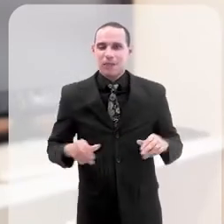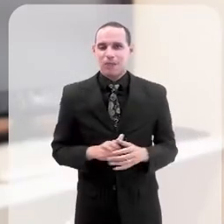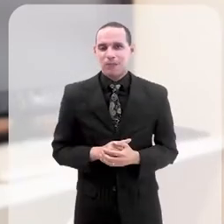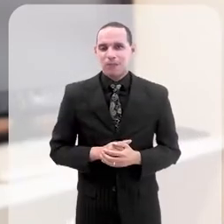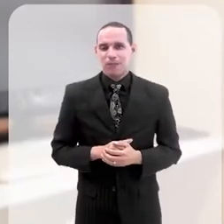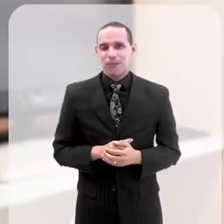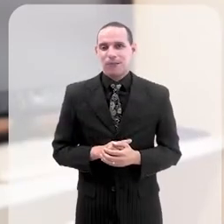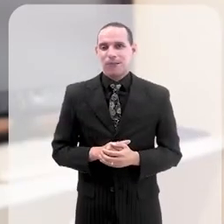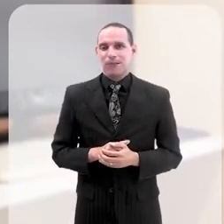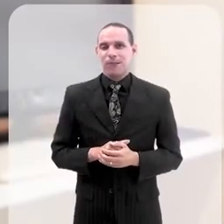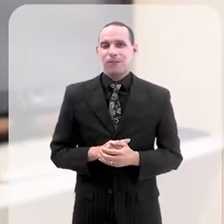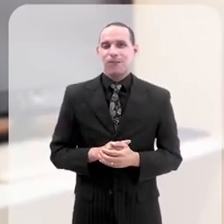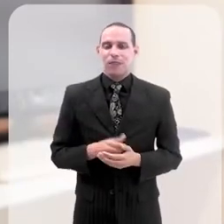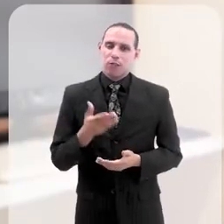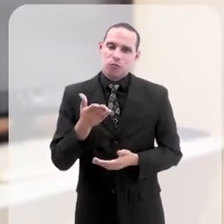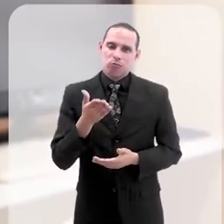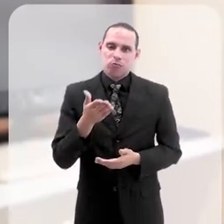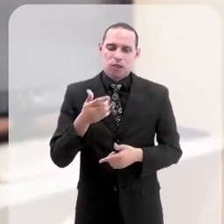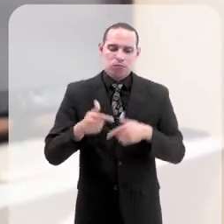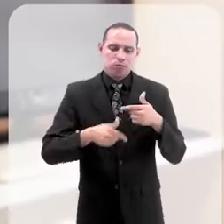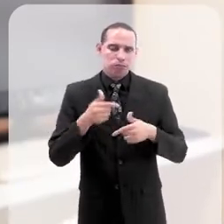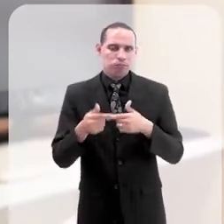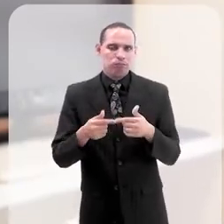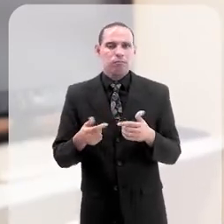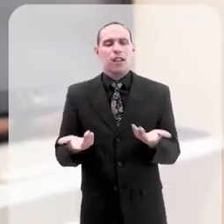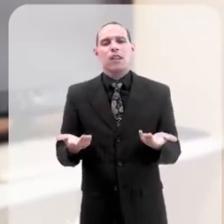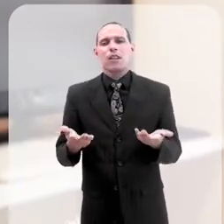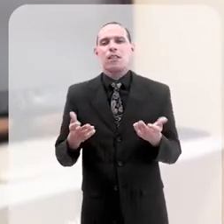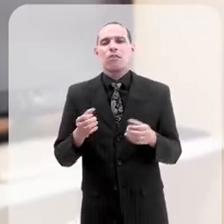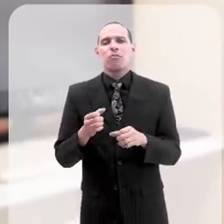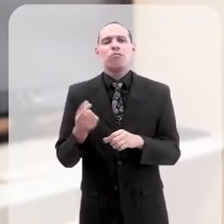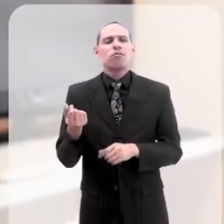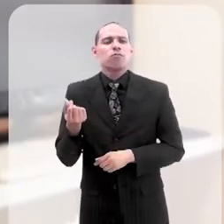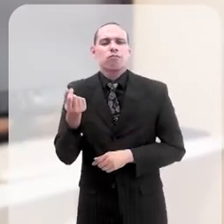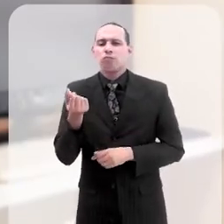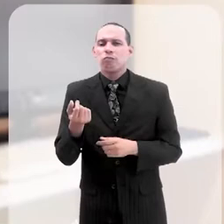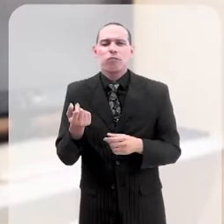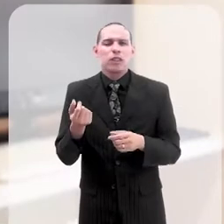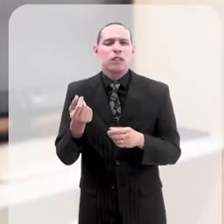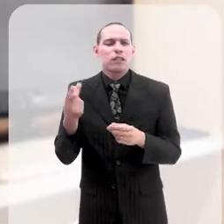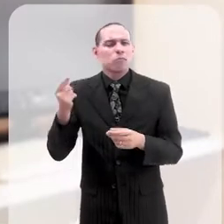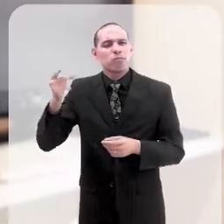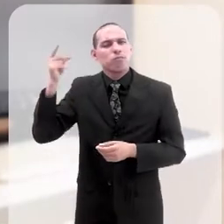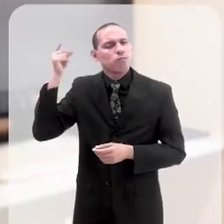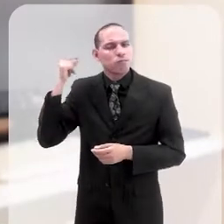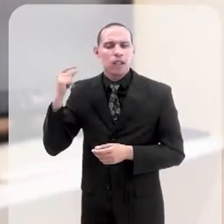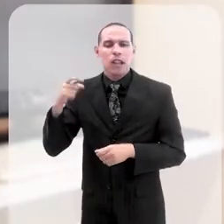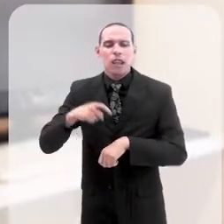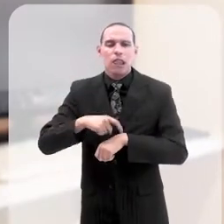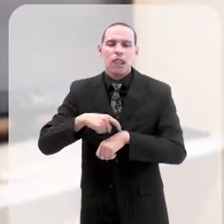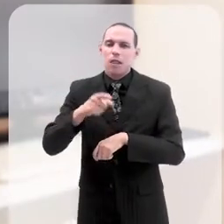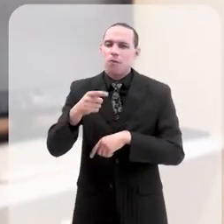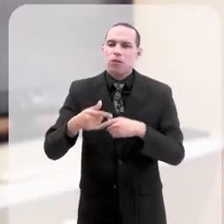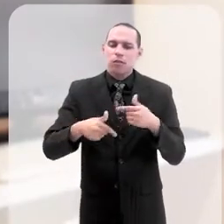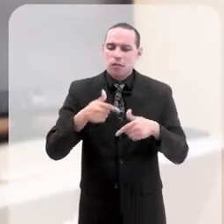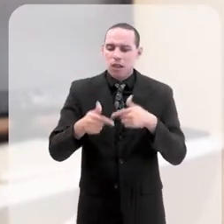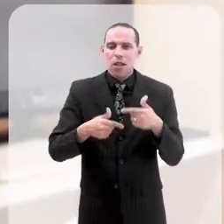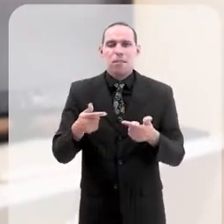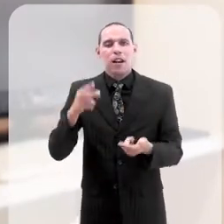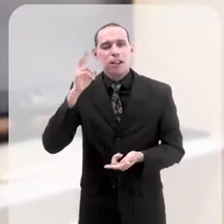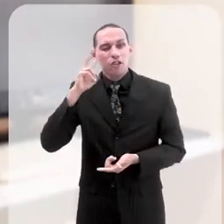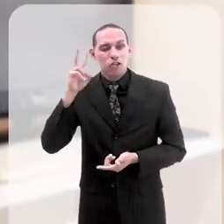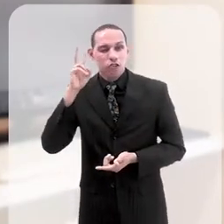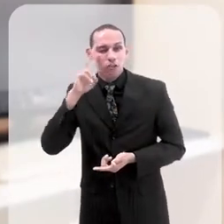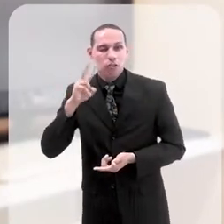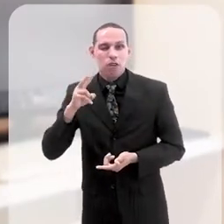você já trabalha há muito tempo com comunicação. Eu queria que você contasse algumas histórias para a gente que te emocionaram, que te surpreenderam, para a